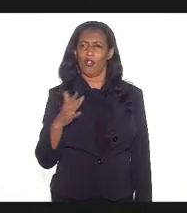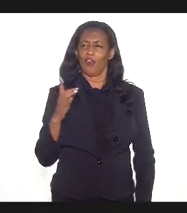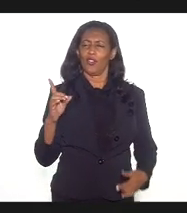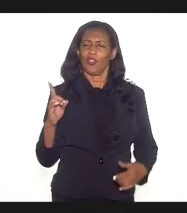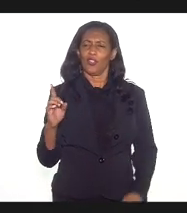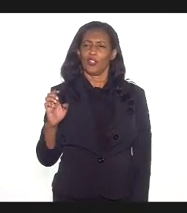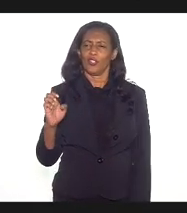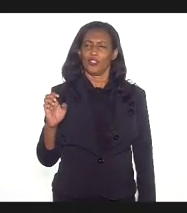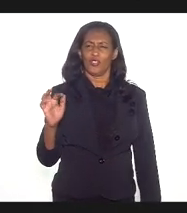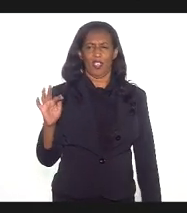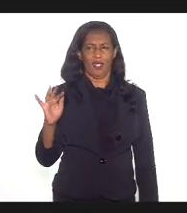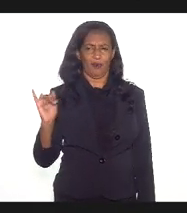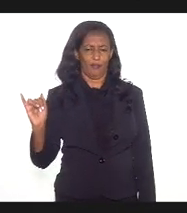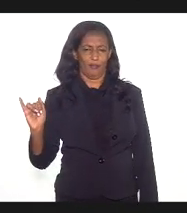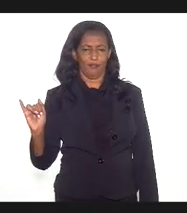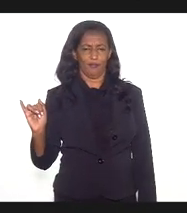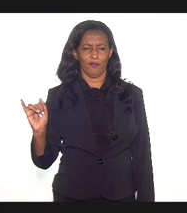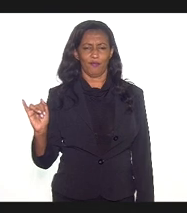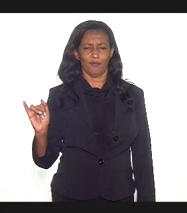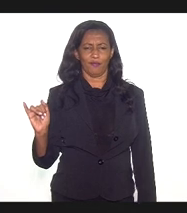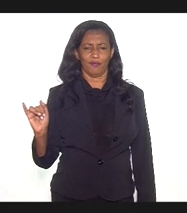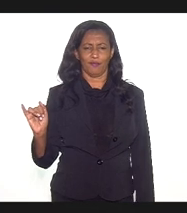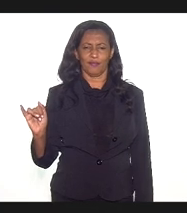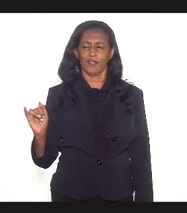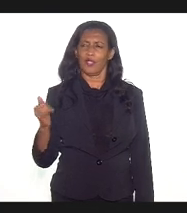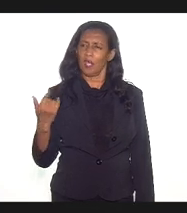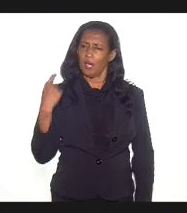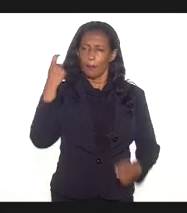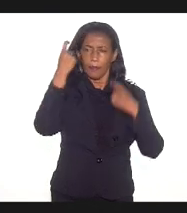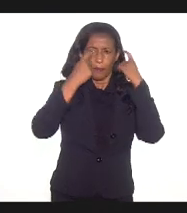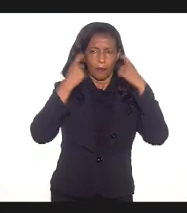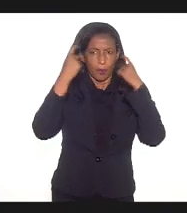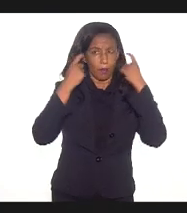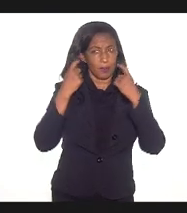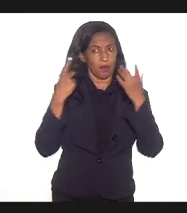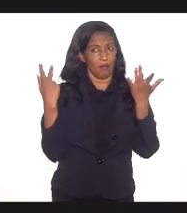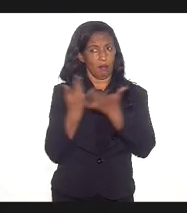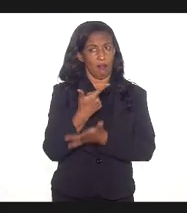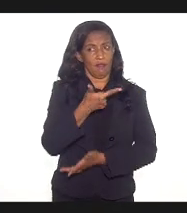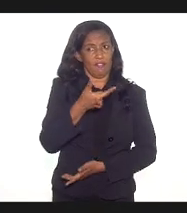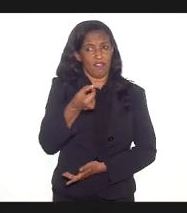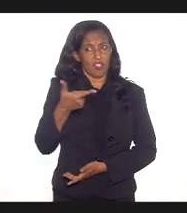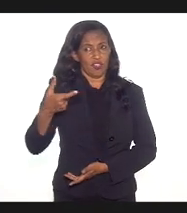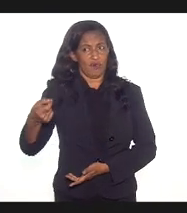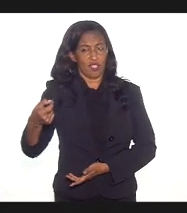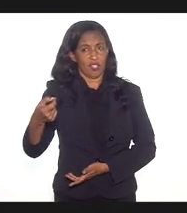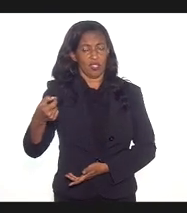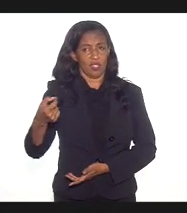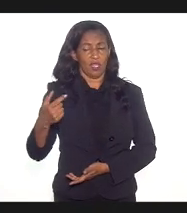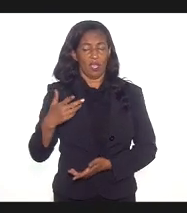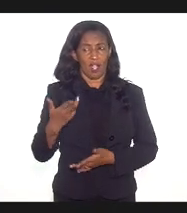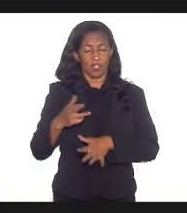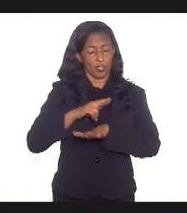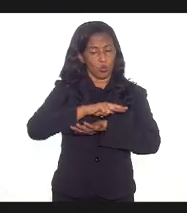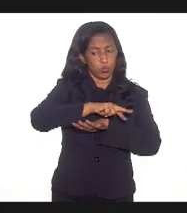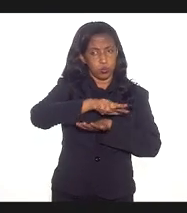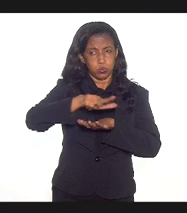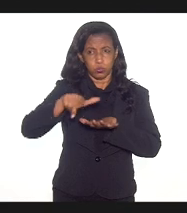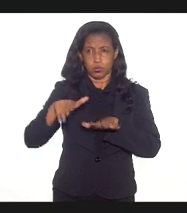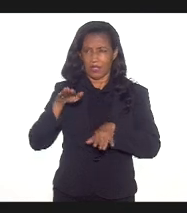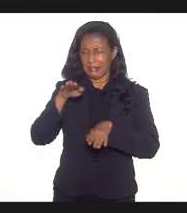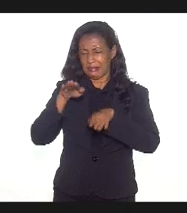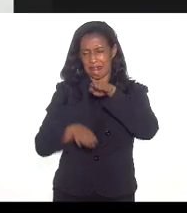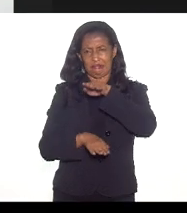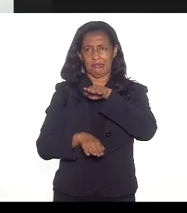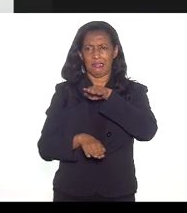queria endossar, né, essa preocupação que a gente tem. No ano de 2020, a gente ficou exposto às diversas